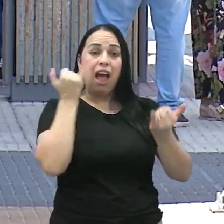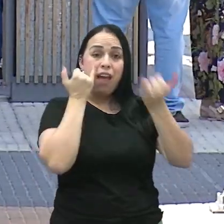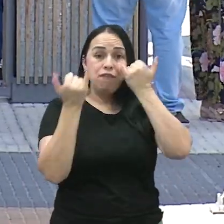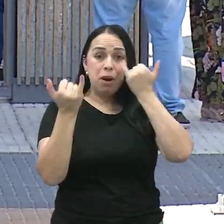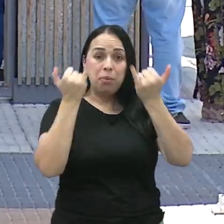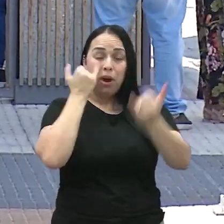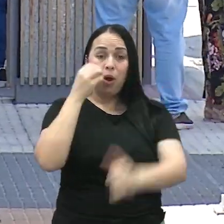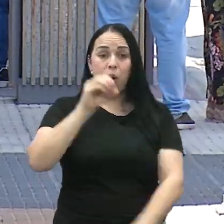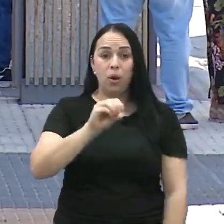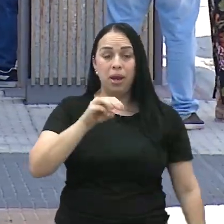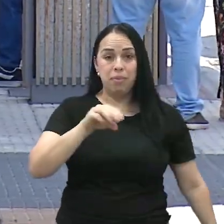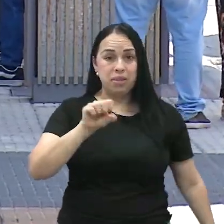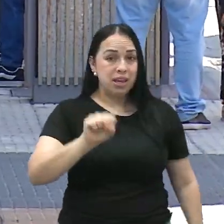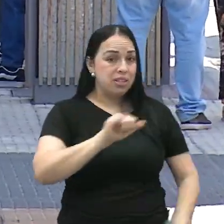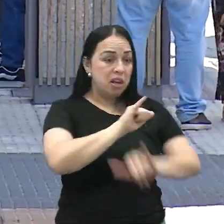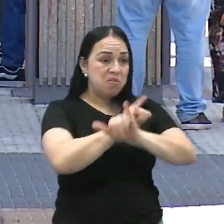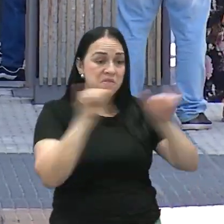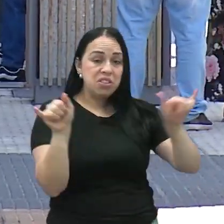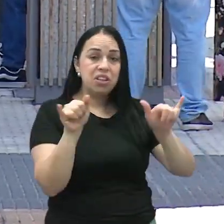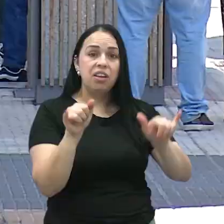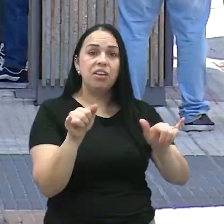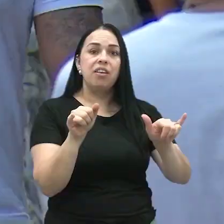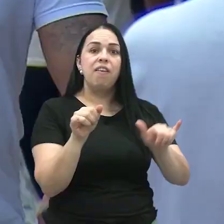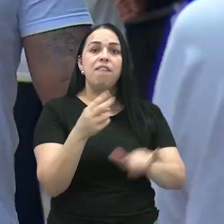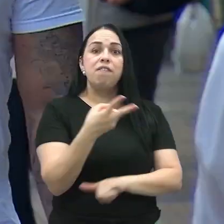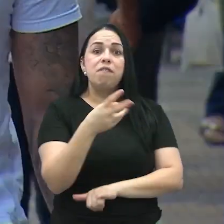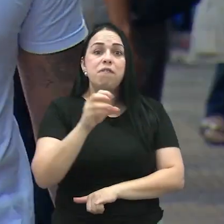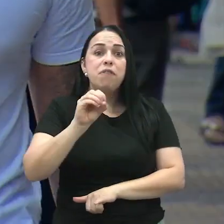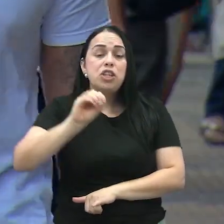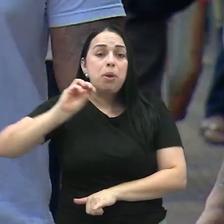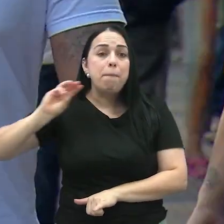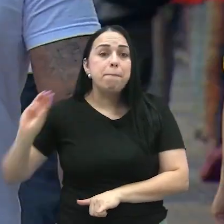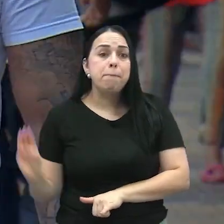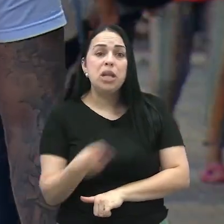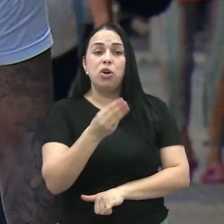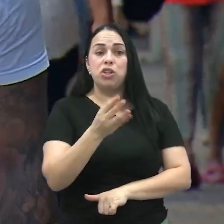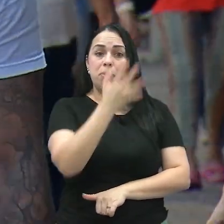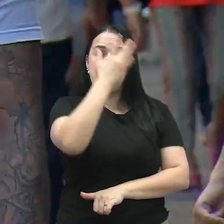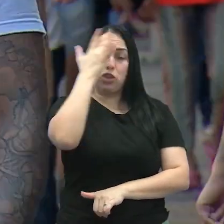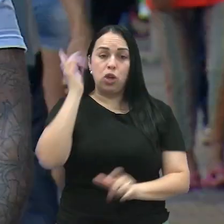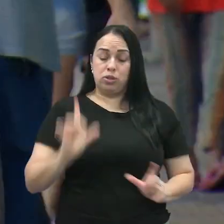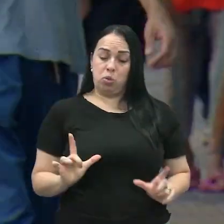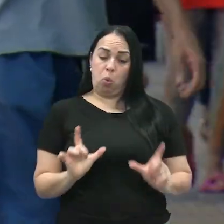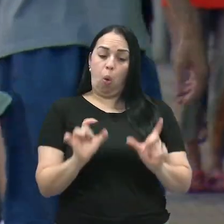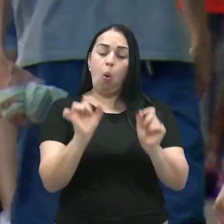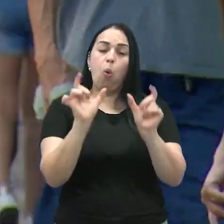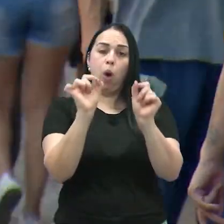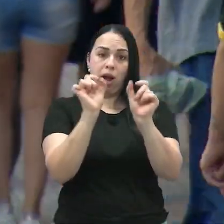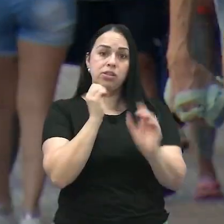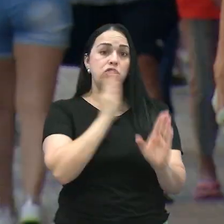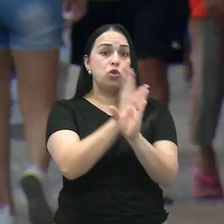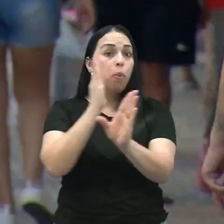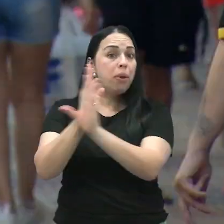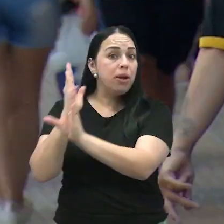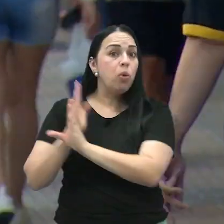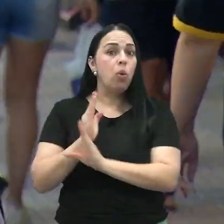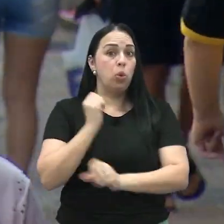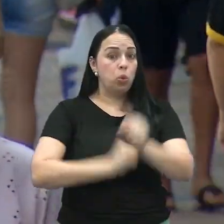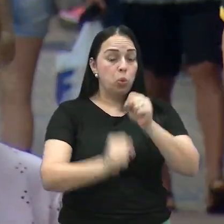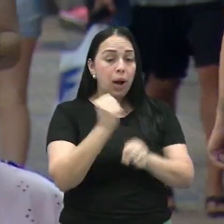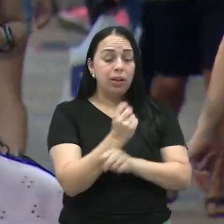acordo com dados da Organização Mundial de Saúde, 20 milhões de novos casos de câncer foram diagnosticados